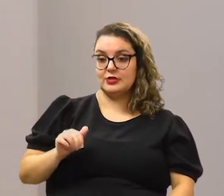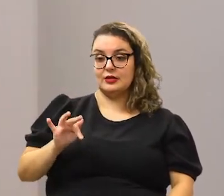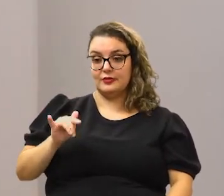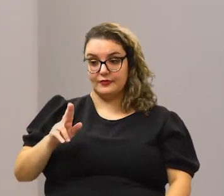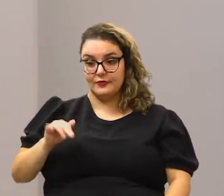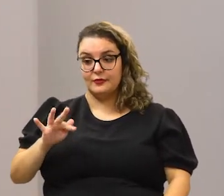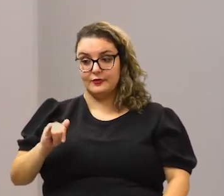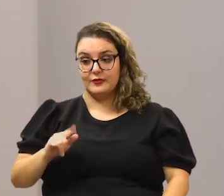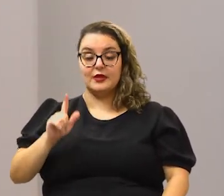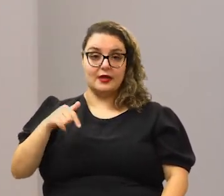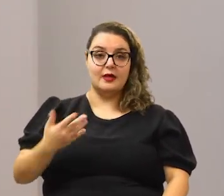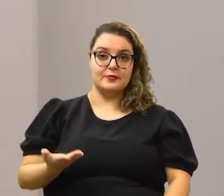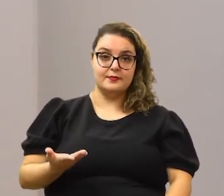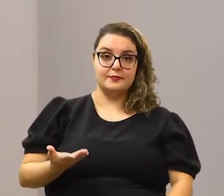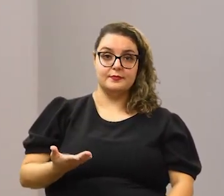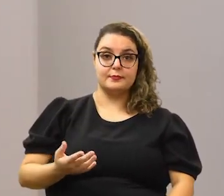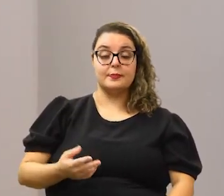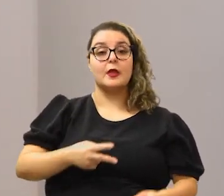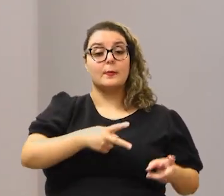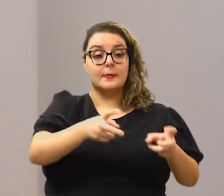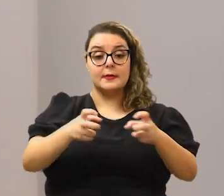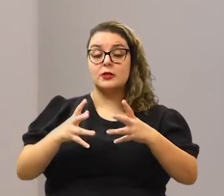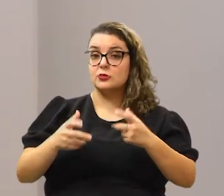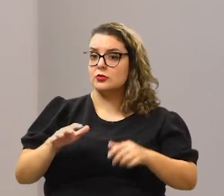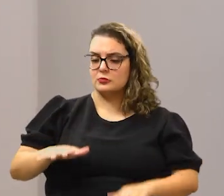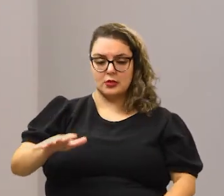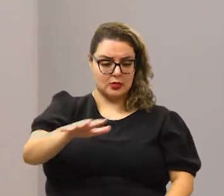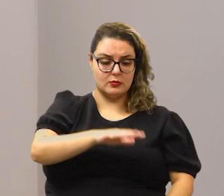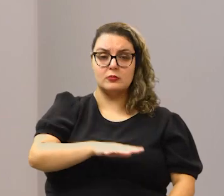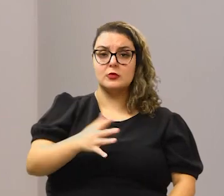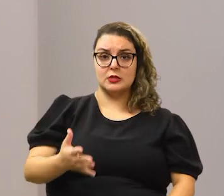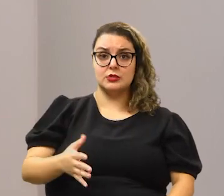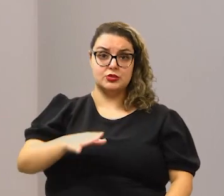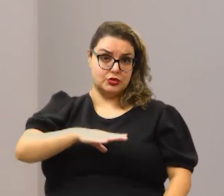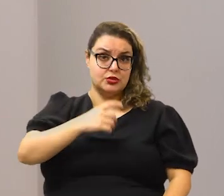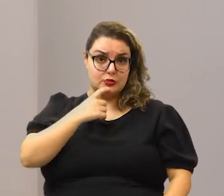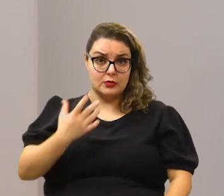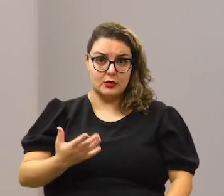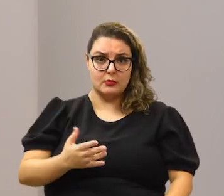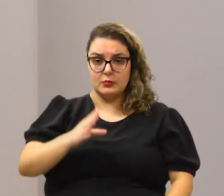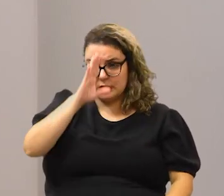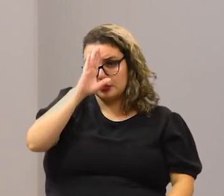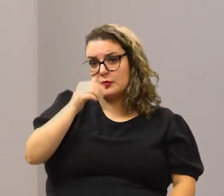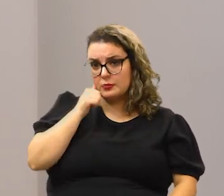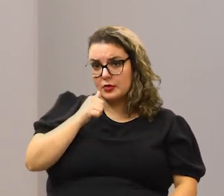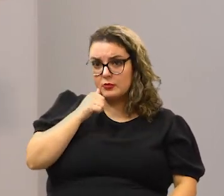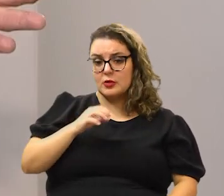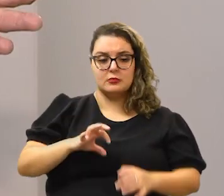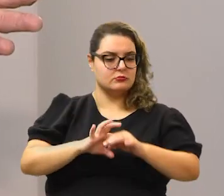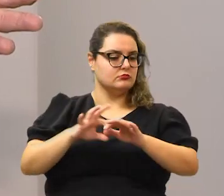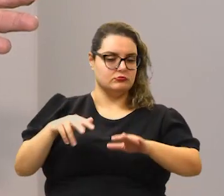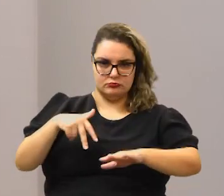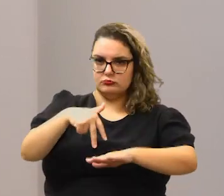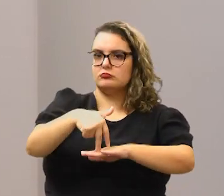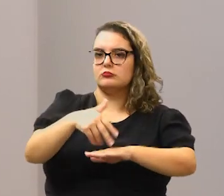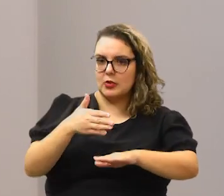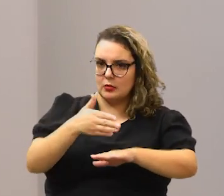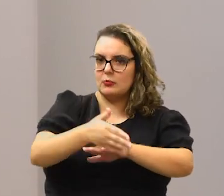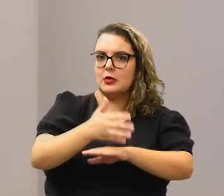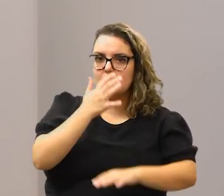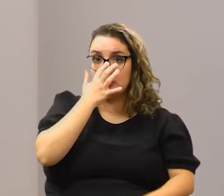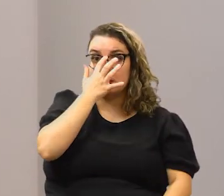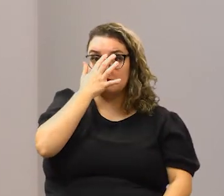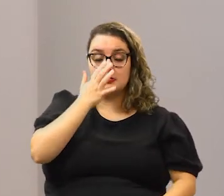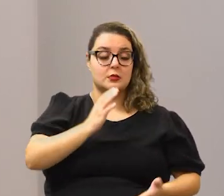cultura, pessoa com deficiência, transporte, habitação, né, segurança, de proteção